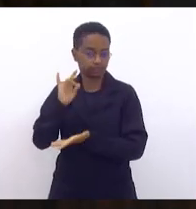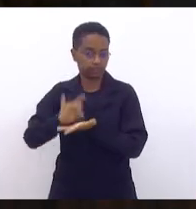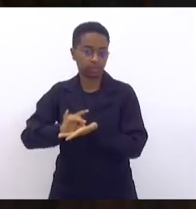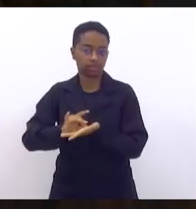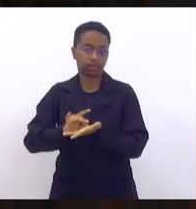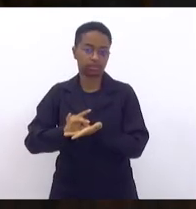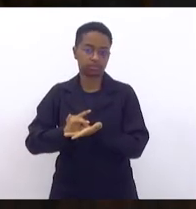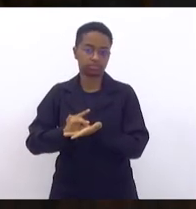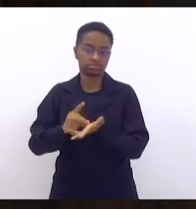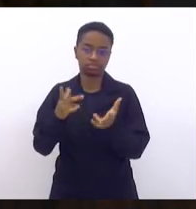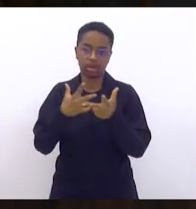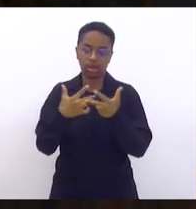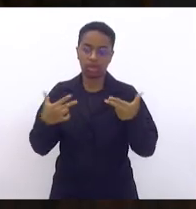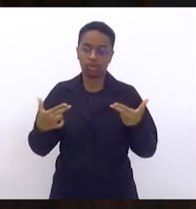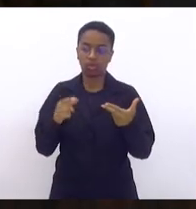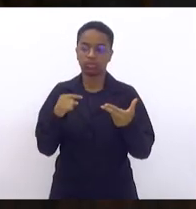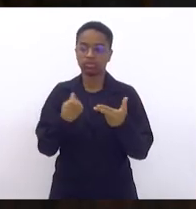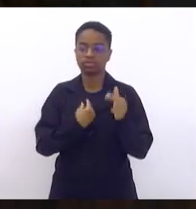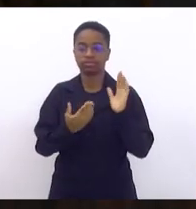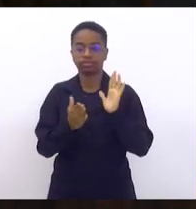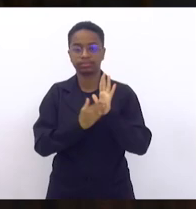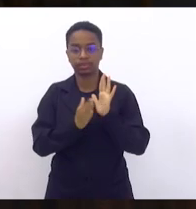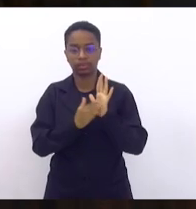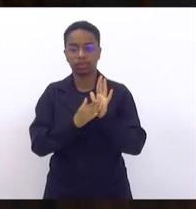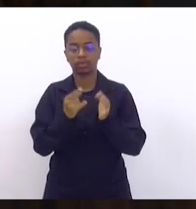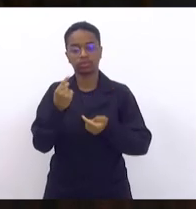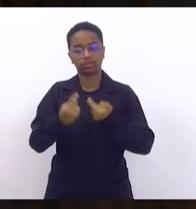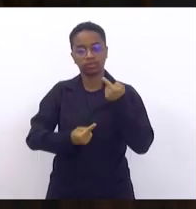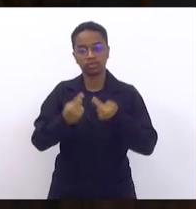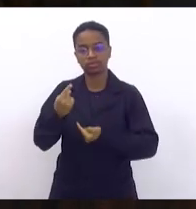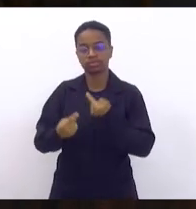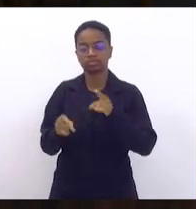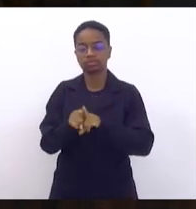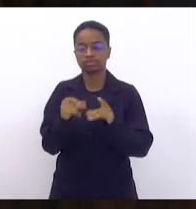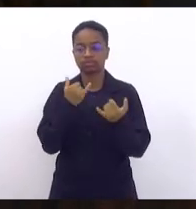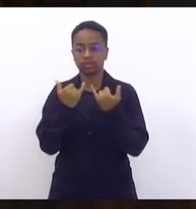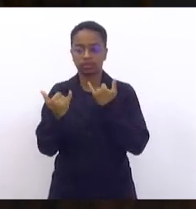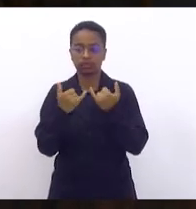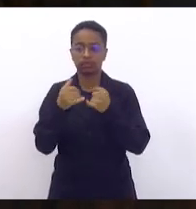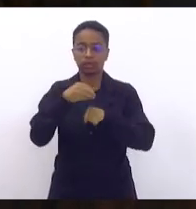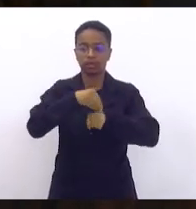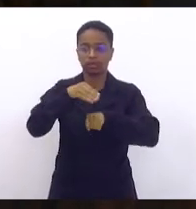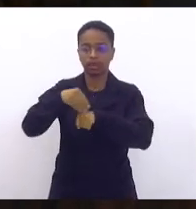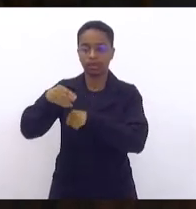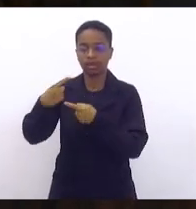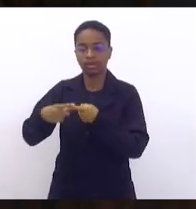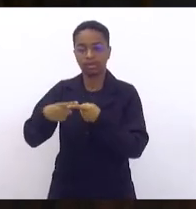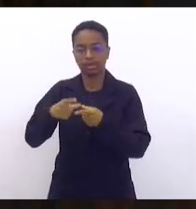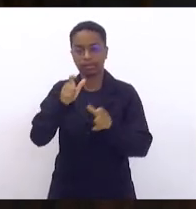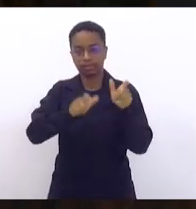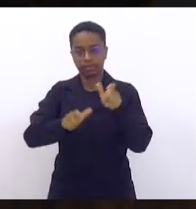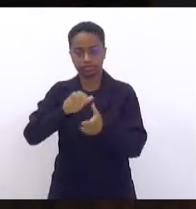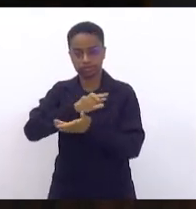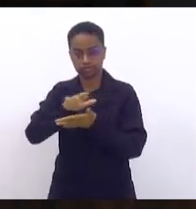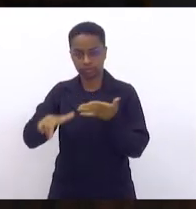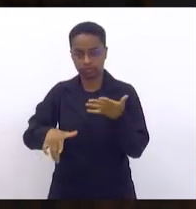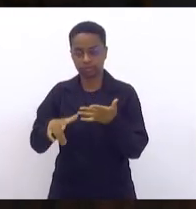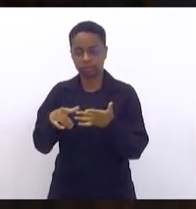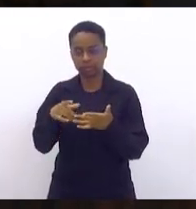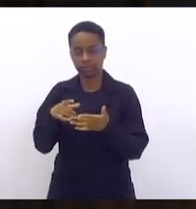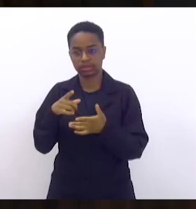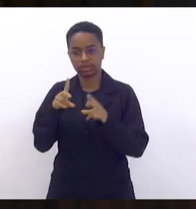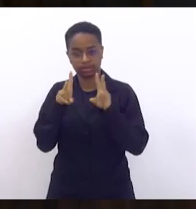daquilo que a gente propôs como debate como informação que muita gente é o plástico